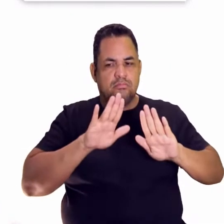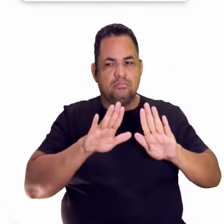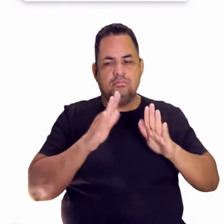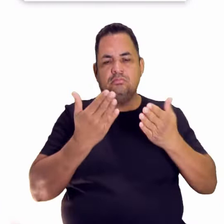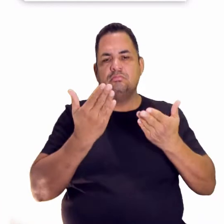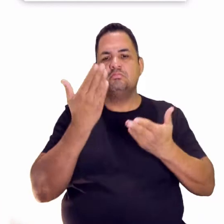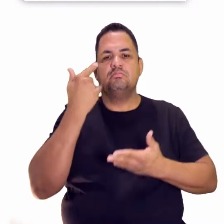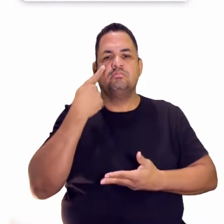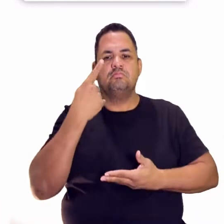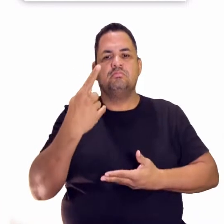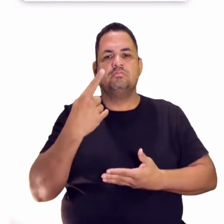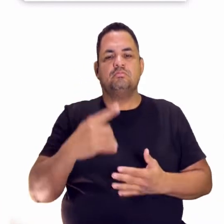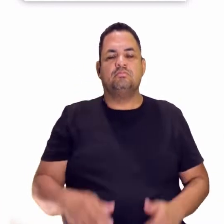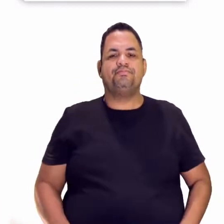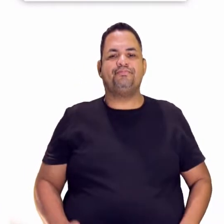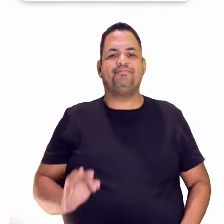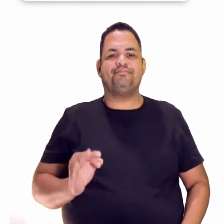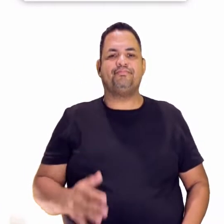né?